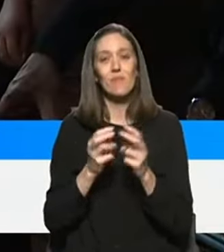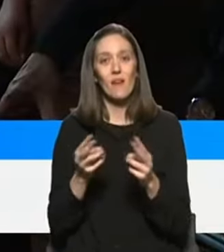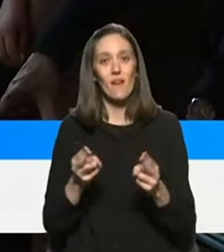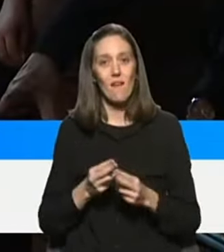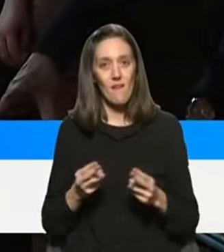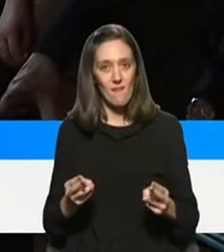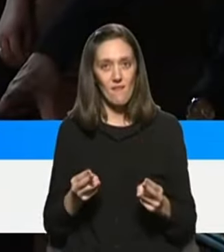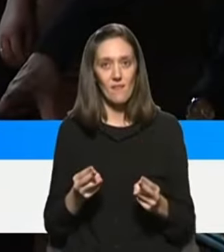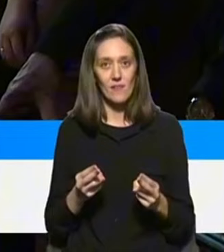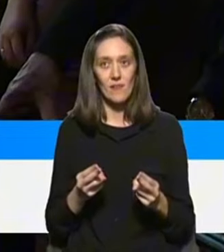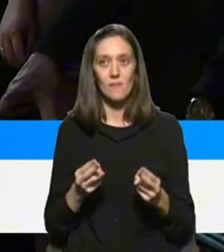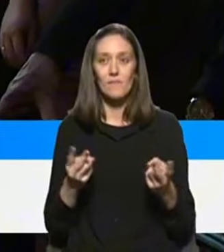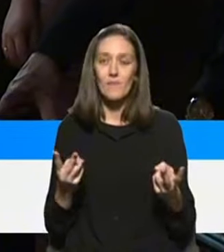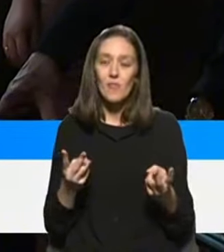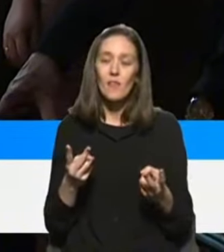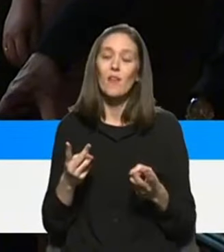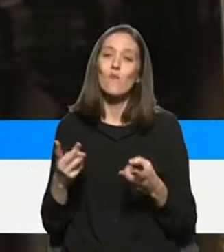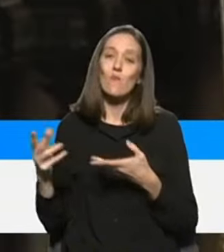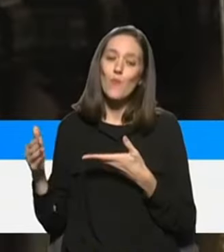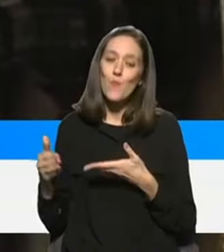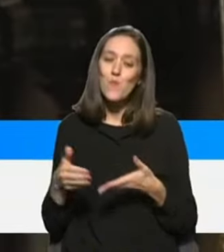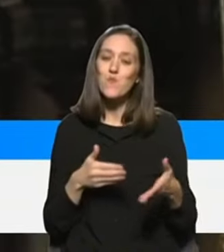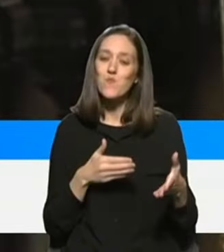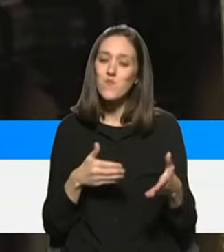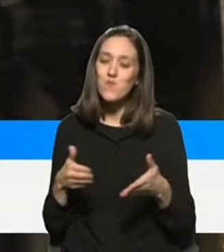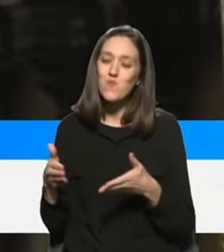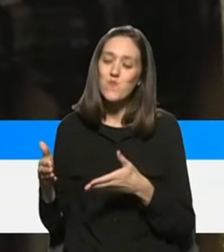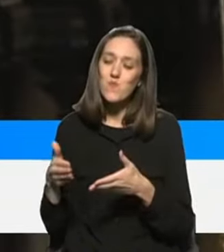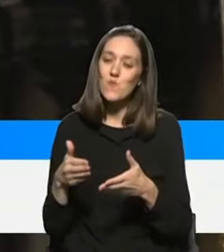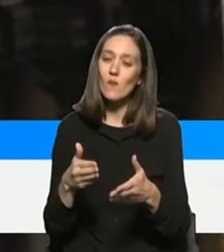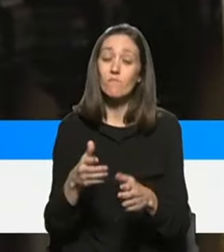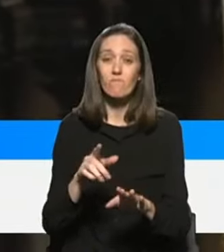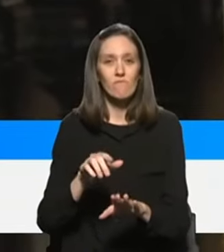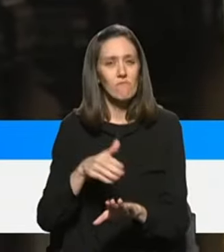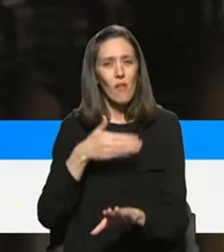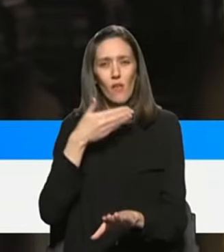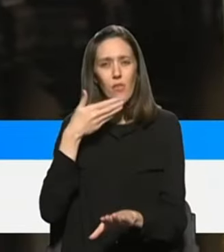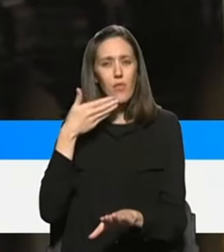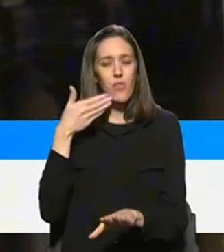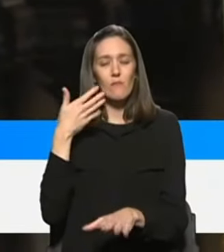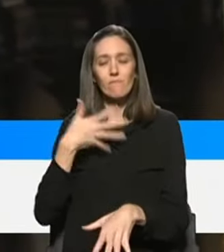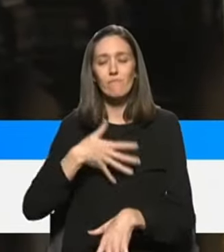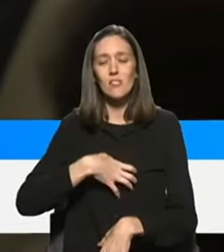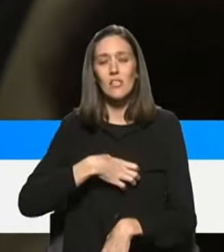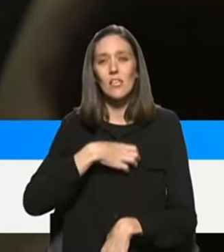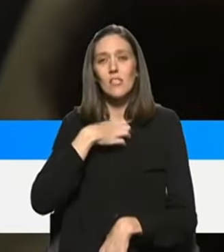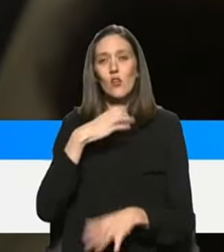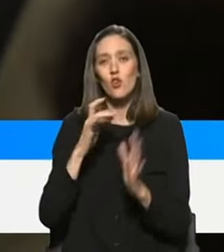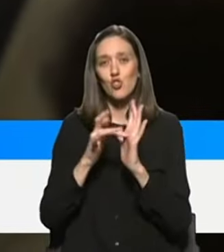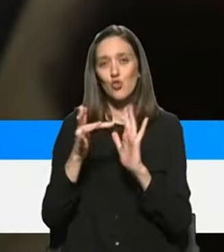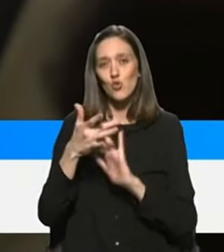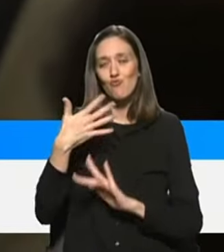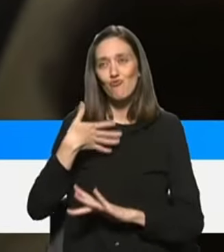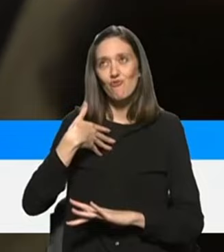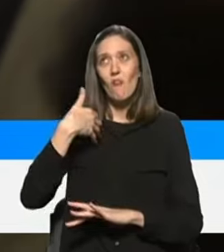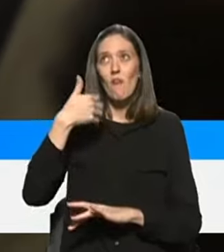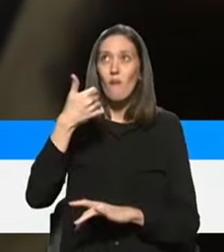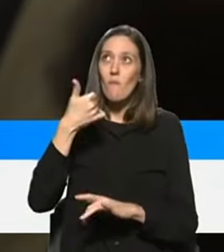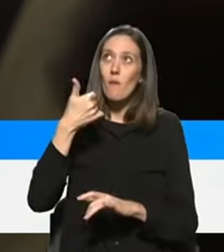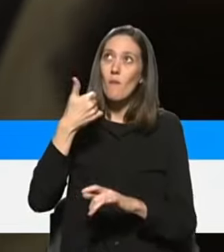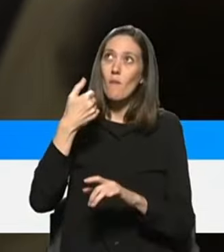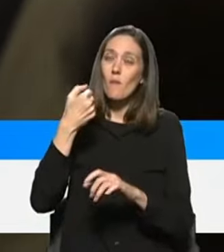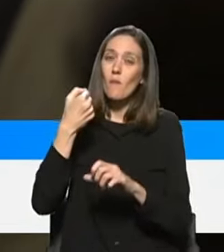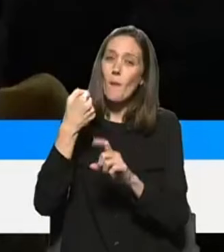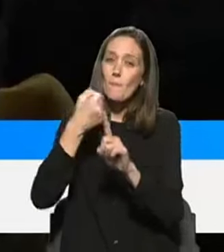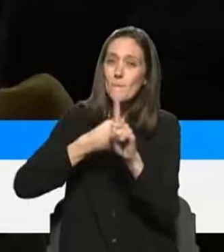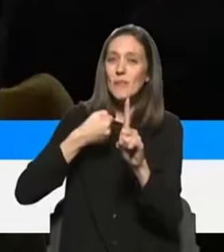o culminar de uma longa caminhada. Desde cedo, sentiram o chamamento de Jesus para seguir a missão